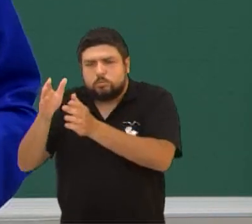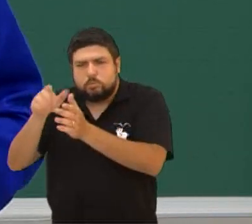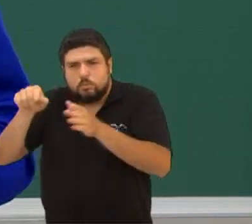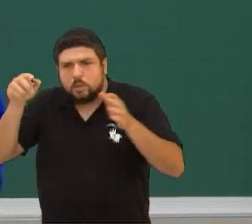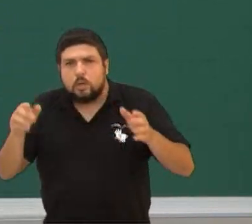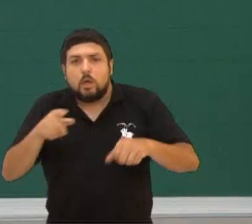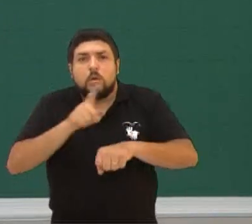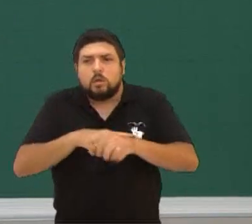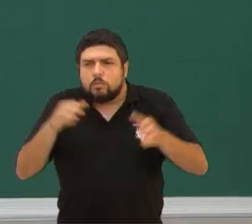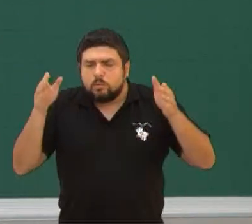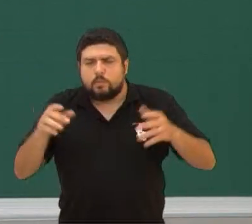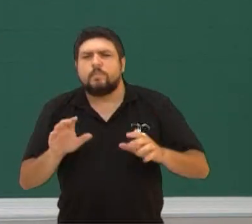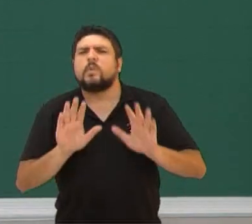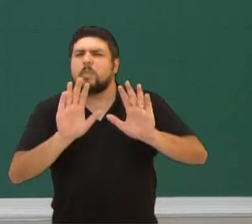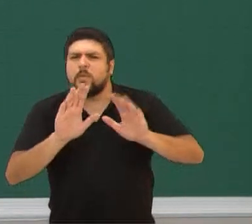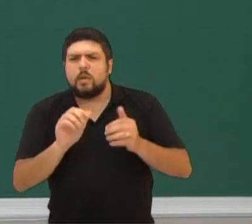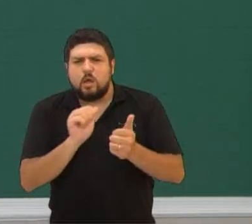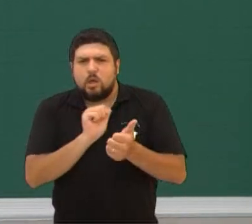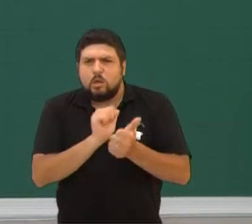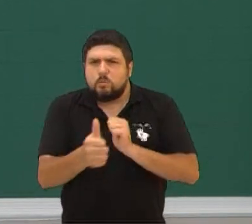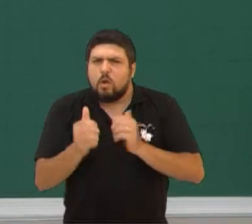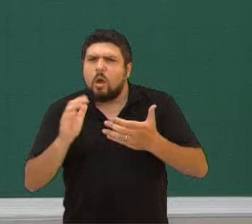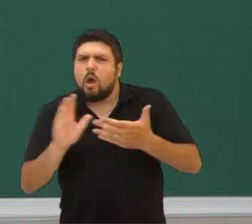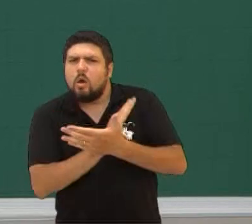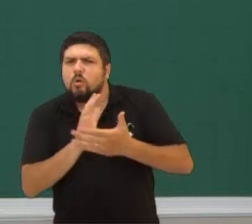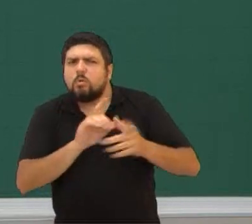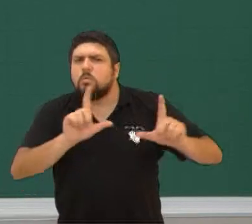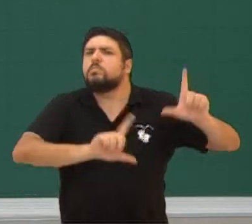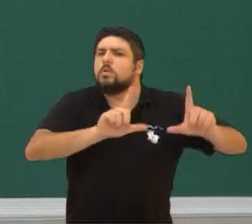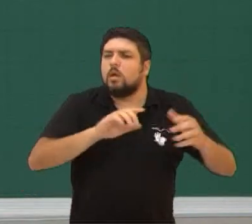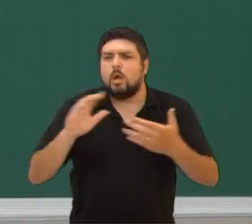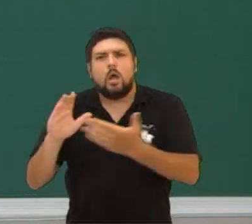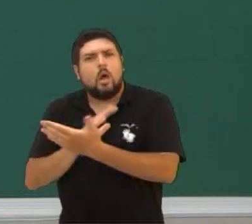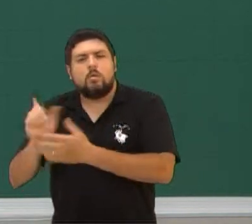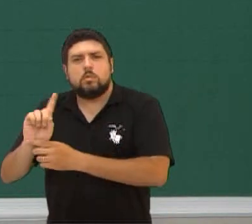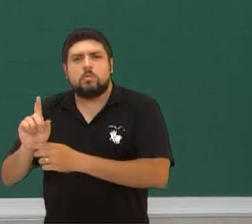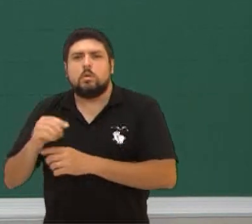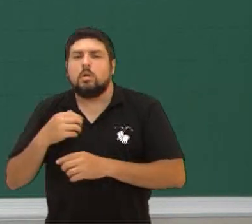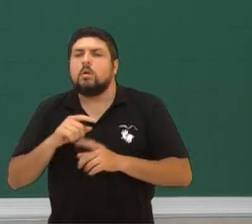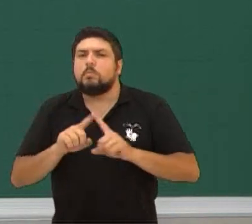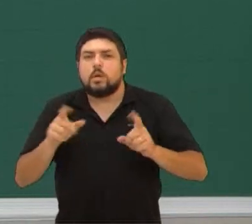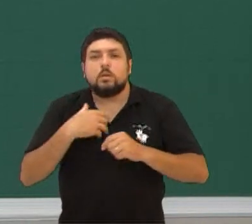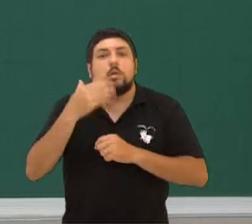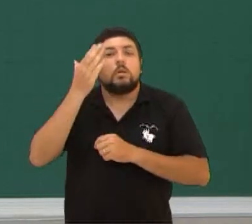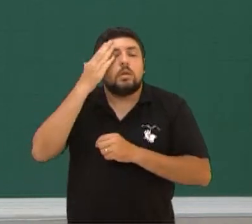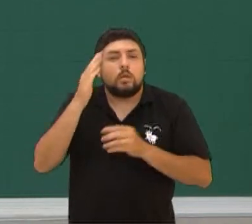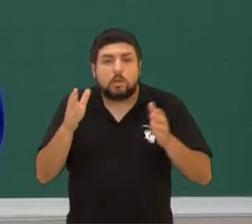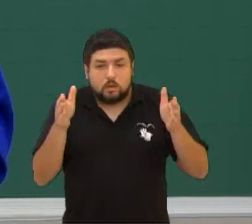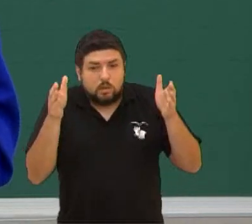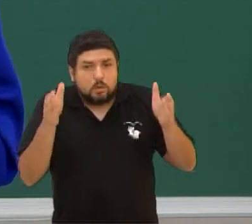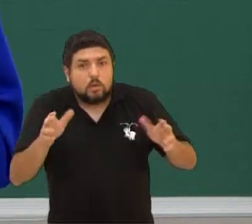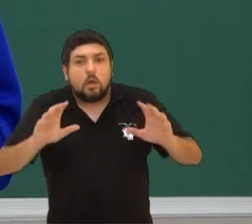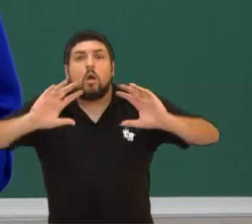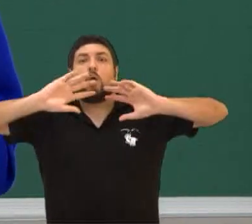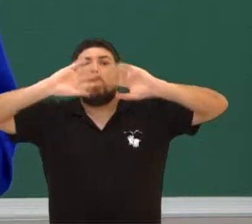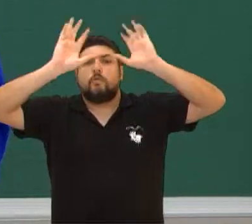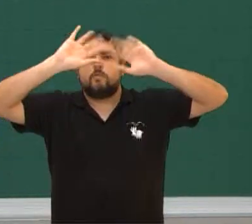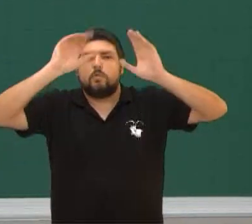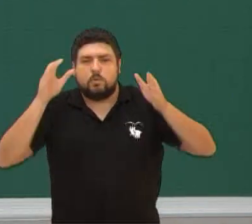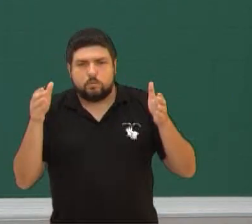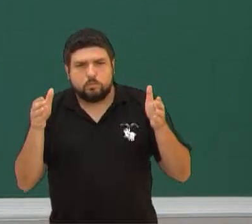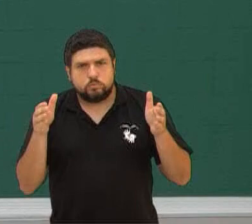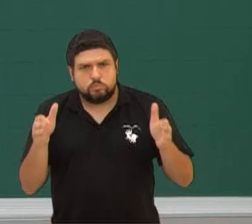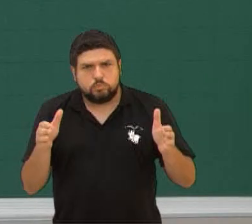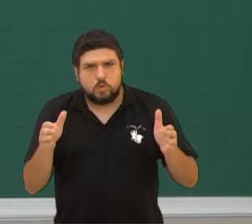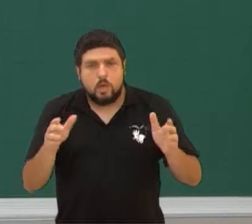né? E outras são? O futebol porque a gente sabe que vai ter 45 minutos, 15 de intervalo, ou seja, a grade horária da TV consegue